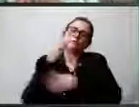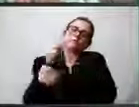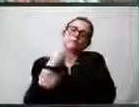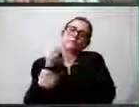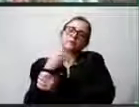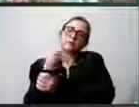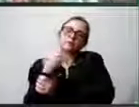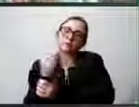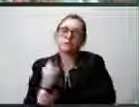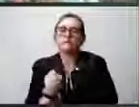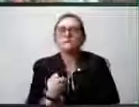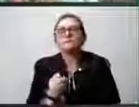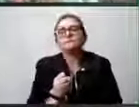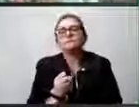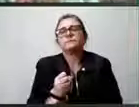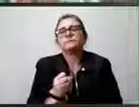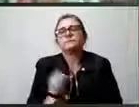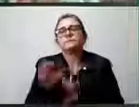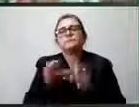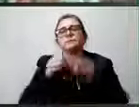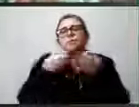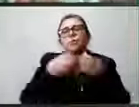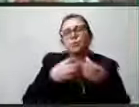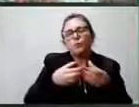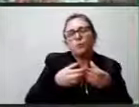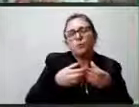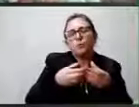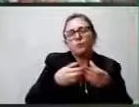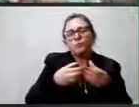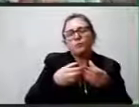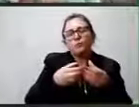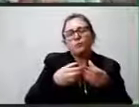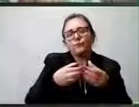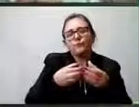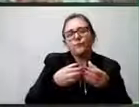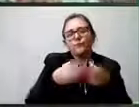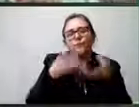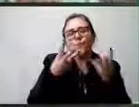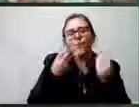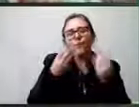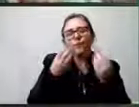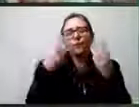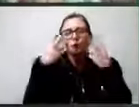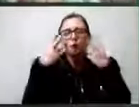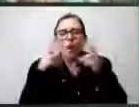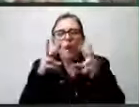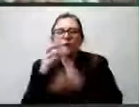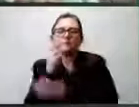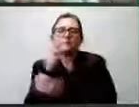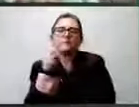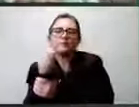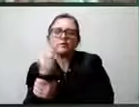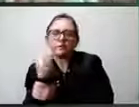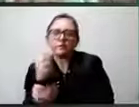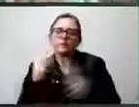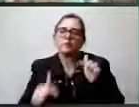multi. É uma equipe que geralmente respeita muito o olhar do fisioterapeuta, a atuação,